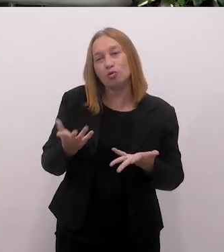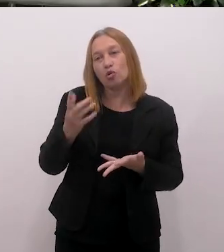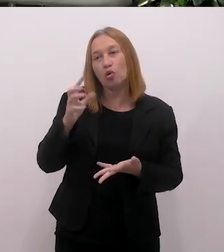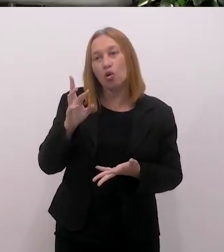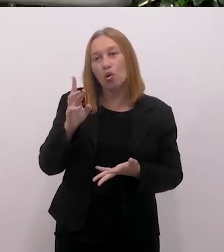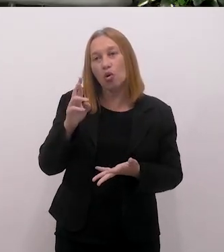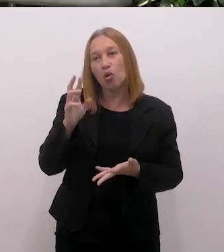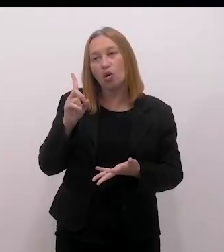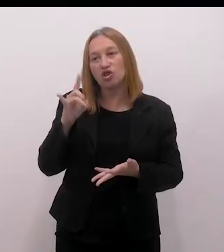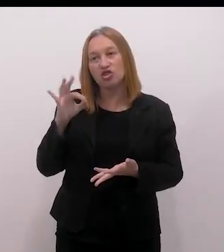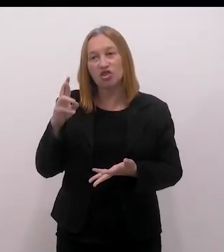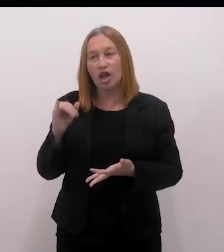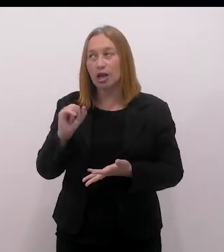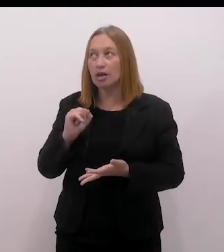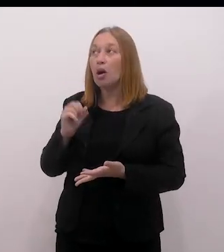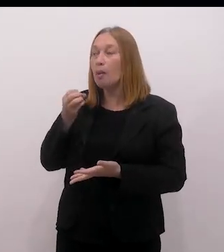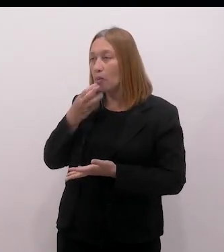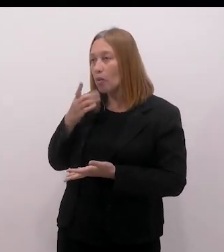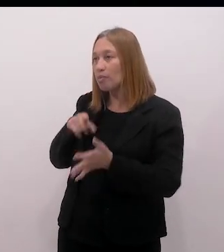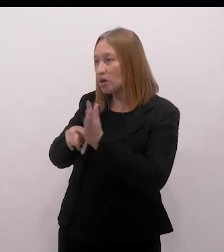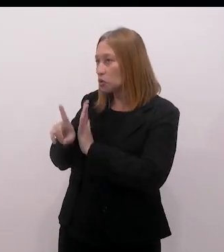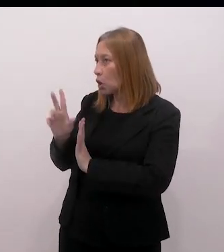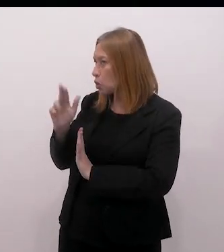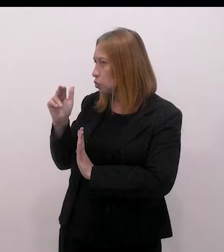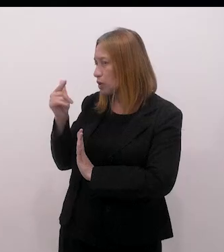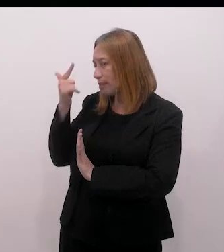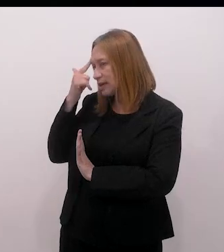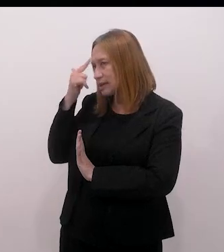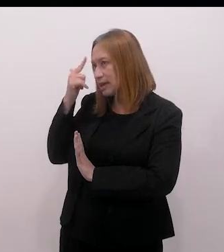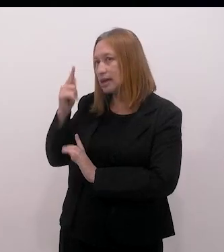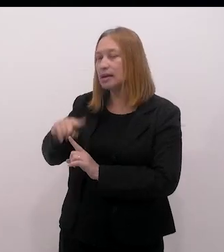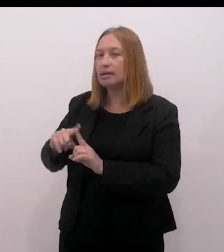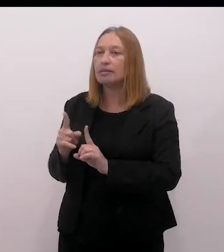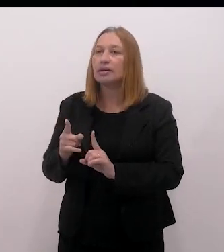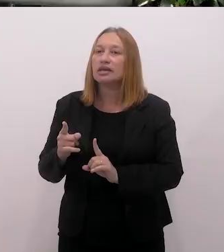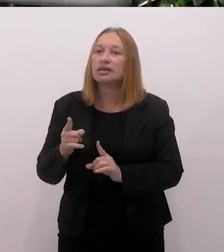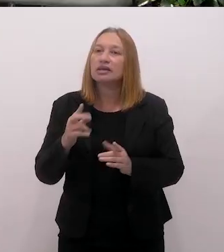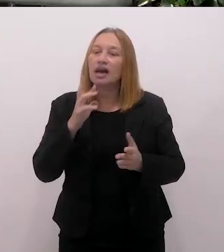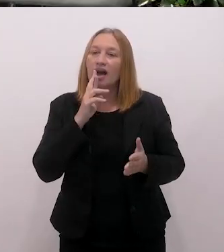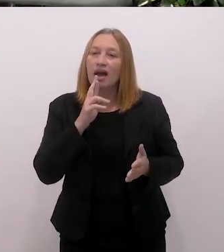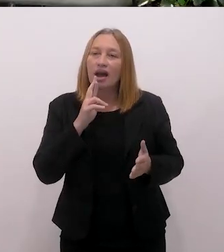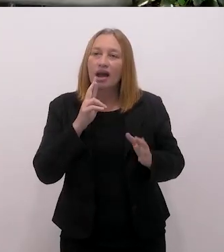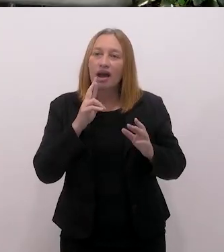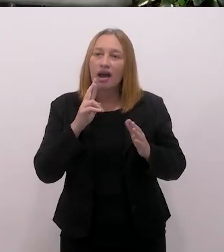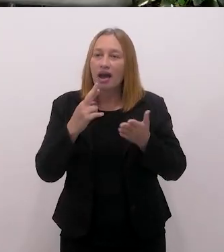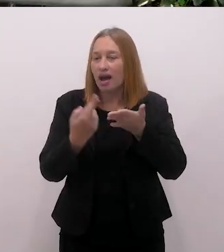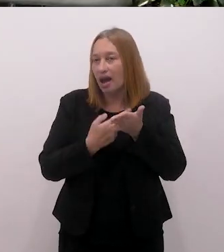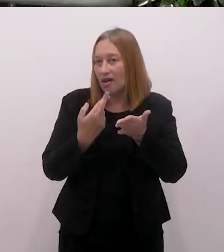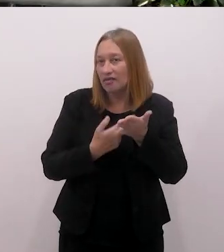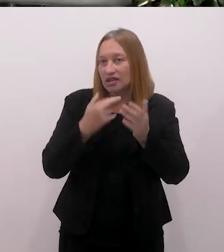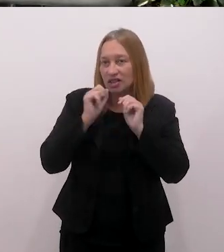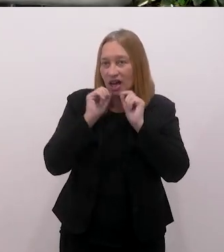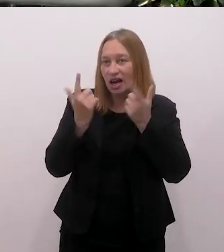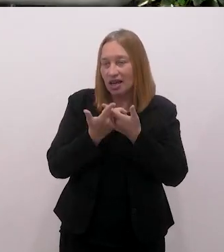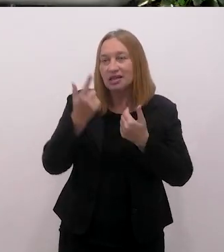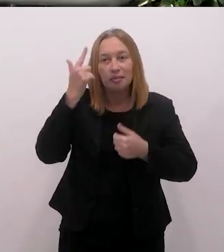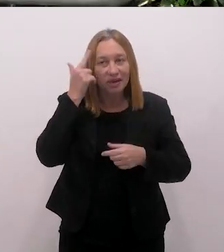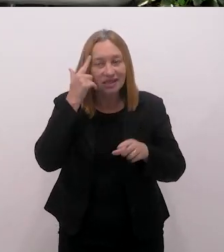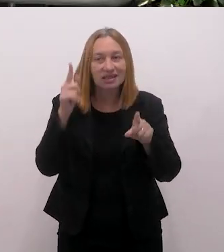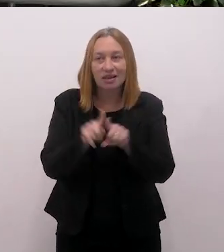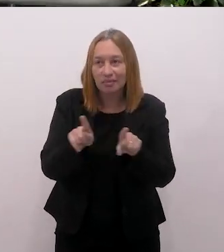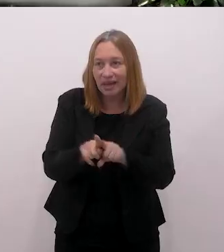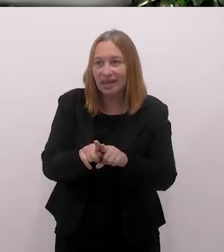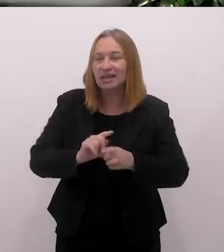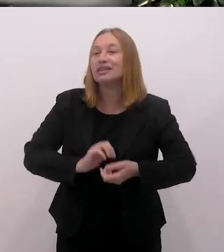Rogéria. Boa pergunta. Eu não tinha pensado sobre isso, mas... Mas a Alerj Revista também se pensa. Menina, parece terapia. Pergunta de